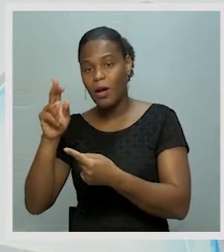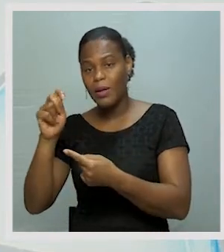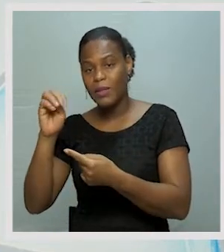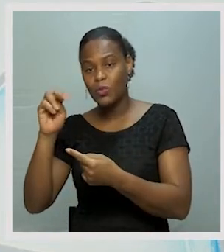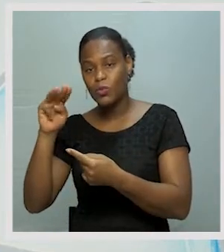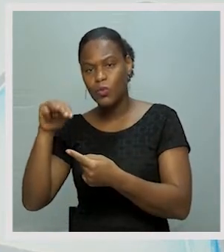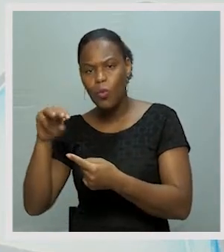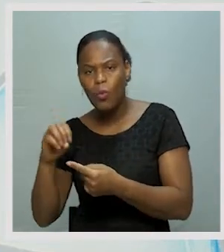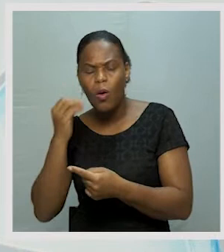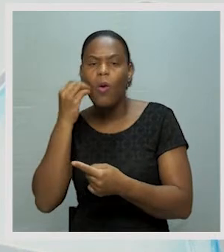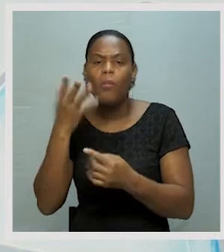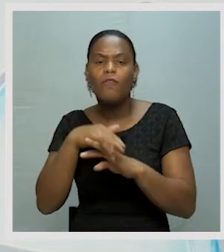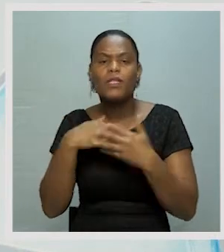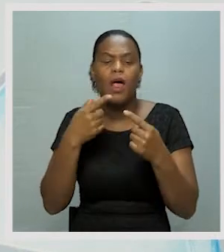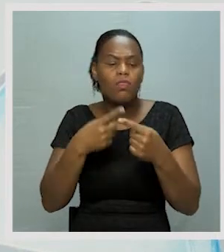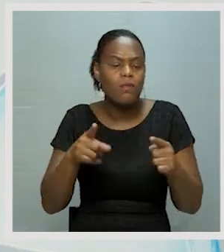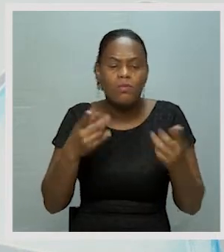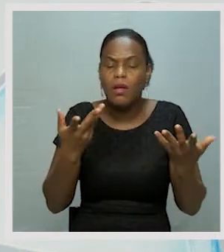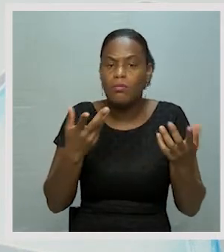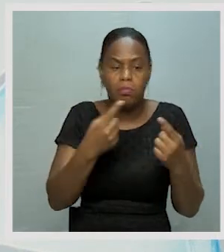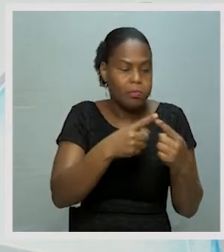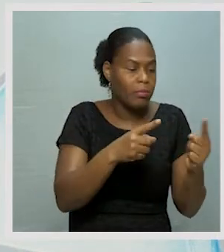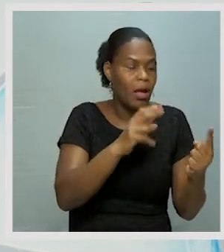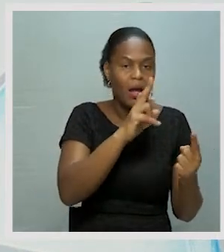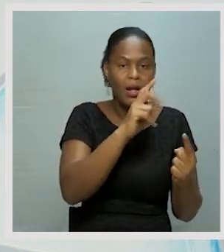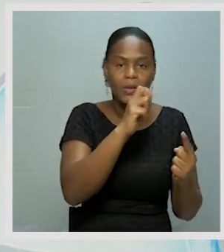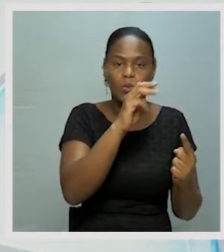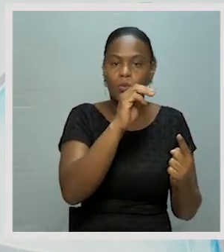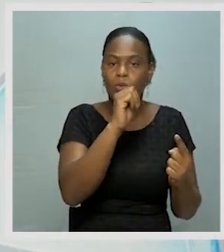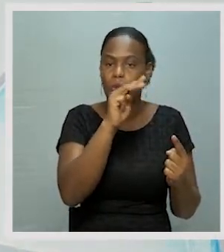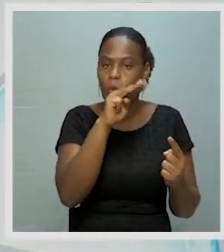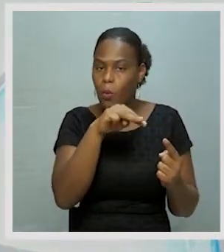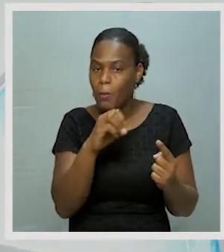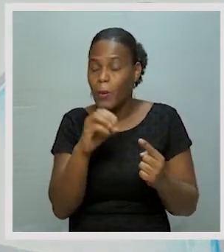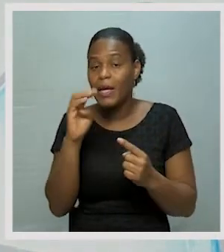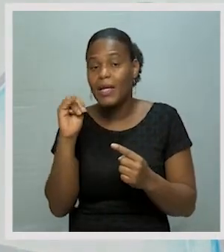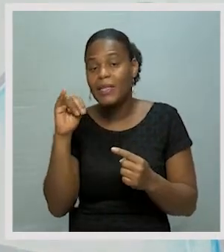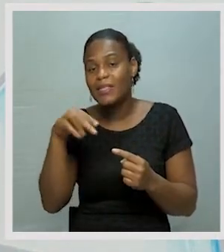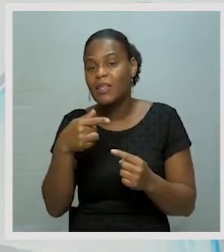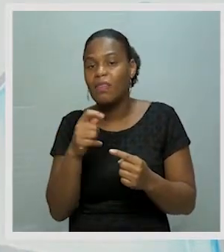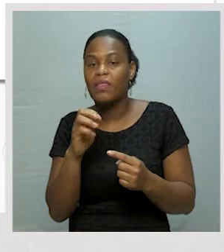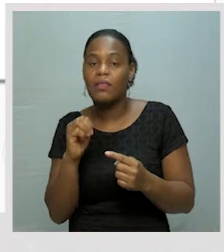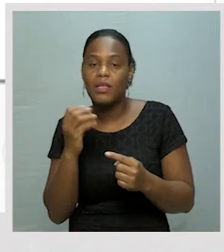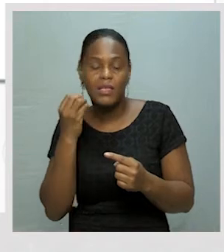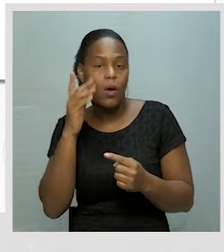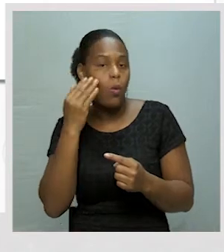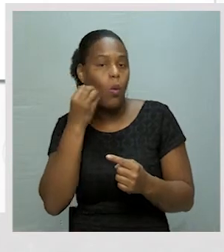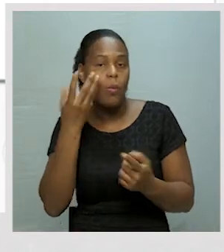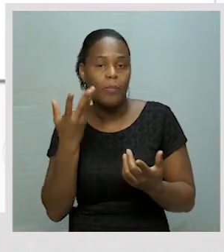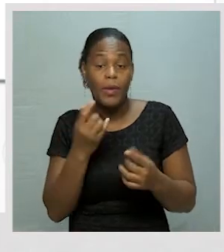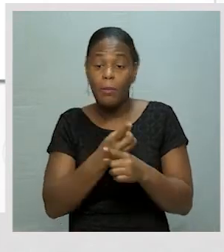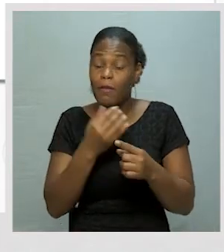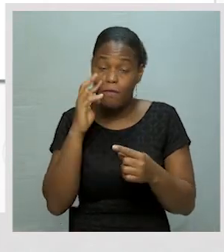claras, diferenciadas entre o resumo e a síntese. Mas ainda vamos ver mais sobre a reescrita, porque temos